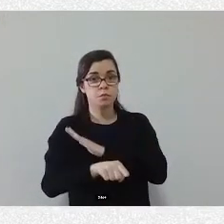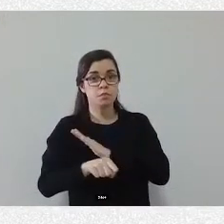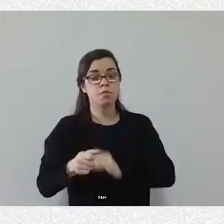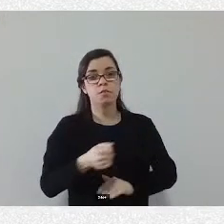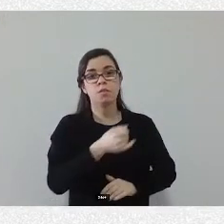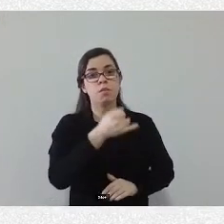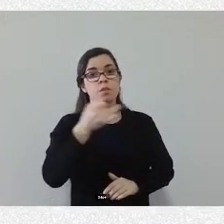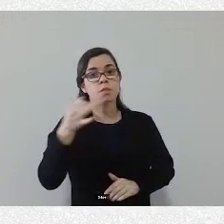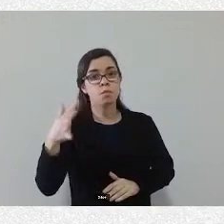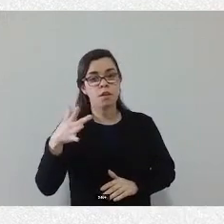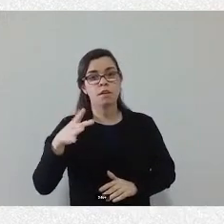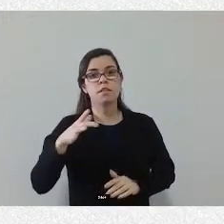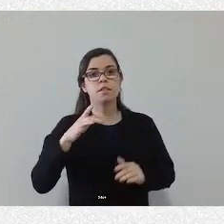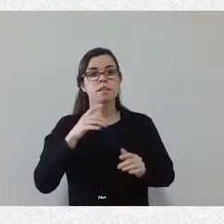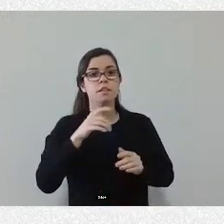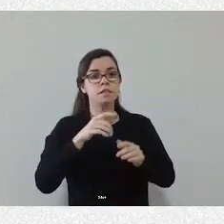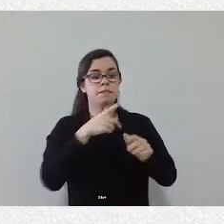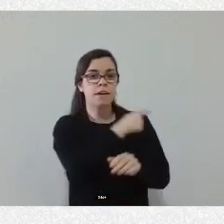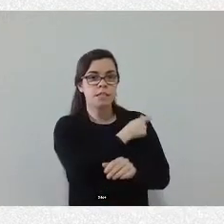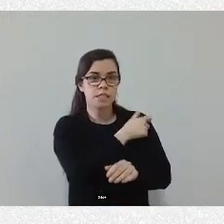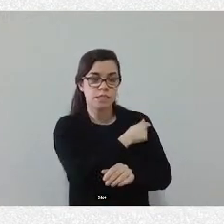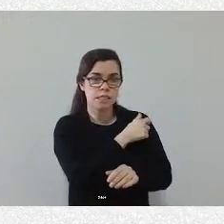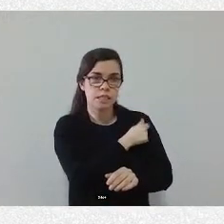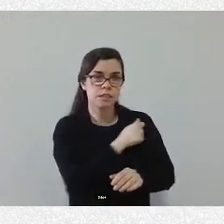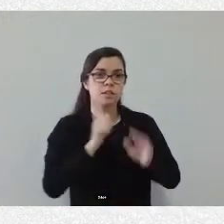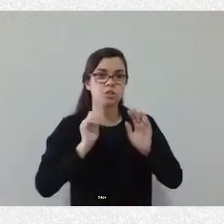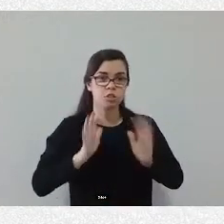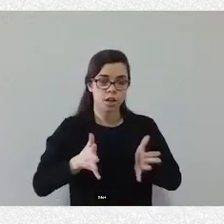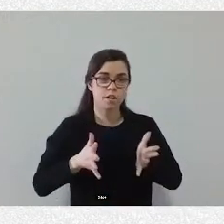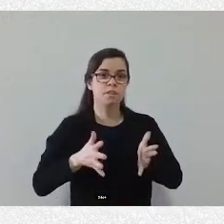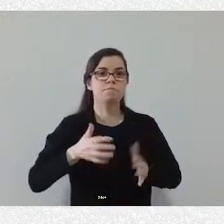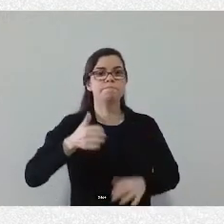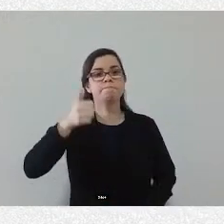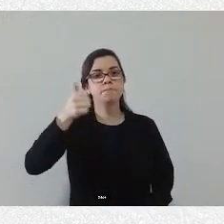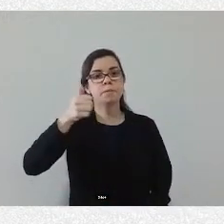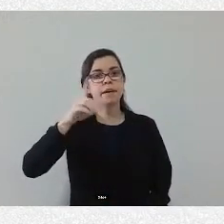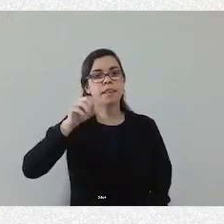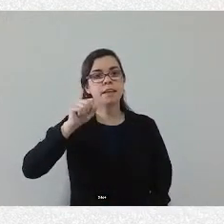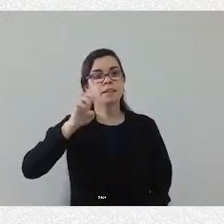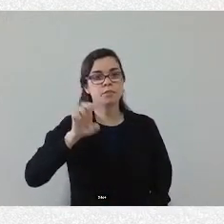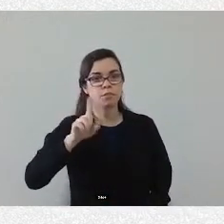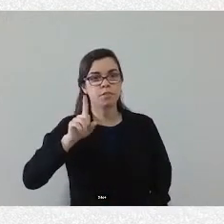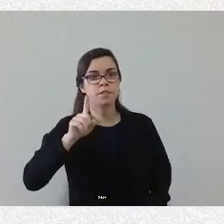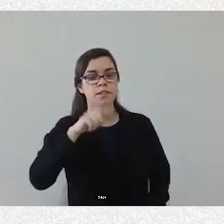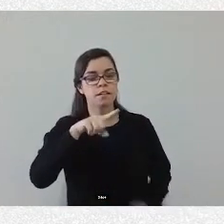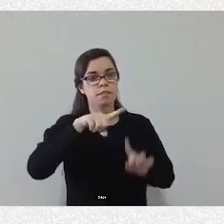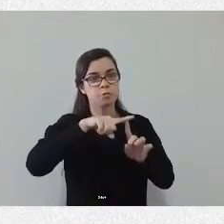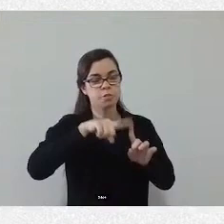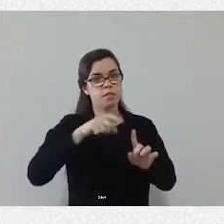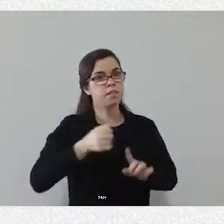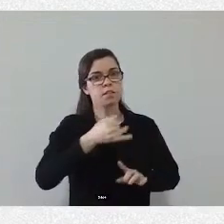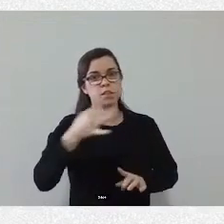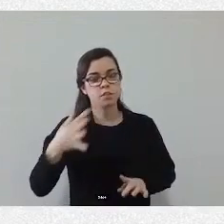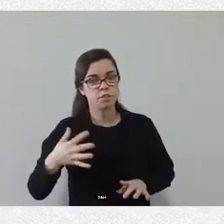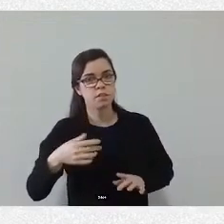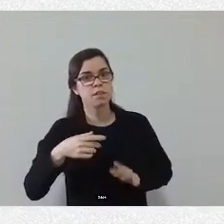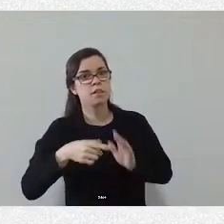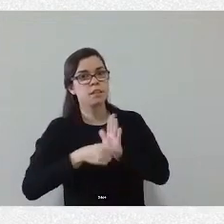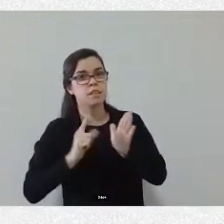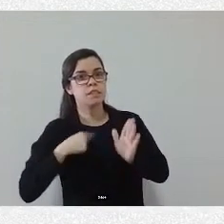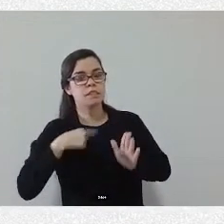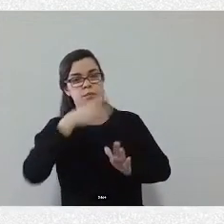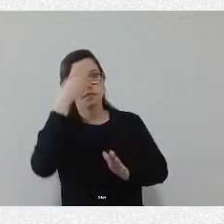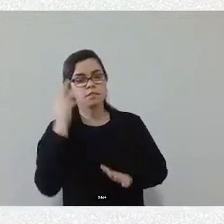no município de Toledo como D1. Eu acabei não respondendo, me esqueci, peço desculpas ao primeiro jornalista, mas o número dessas doses aplicadas são